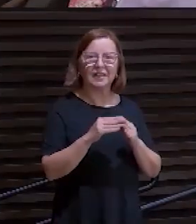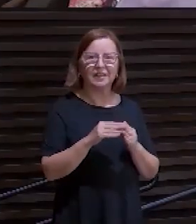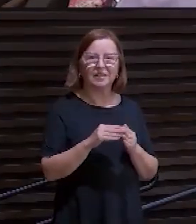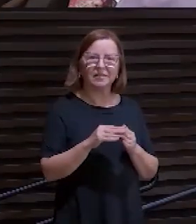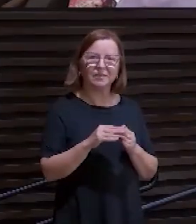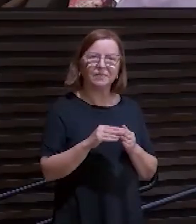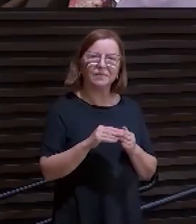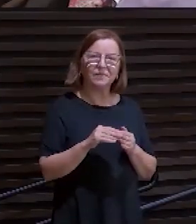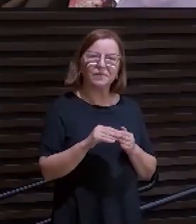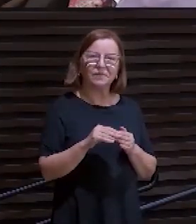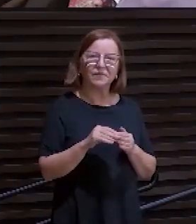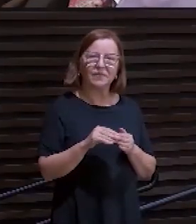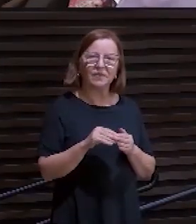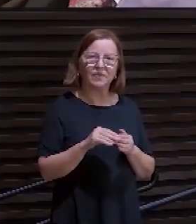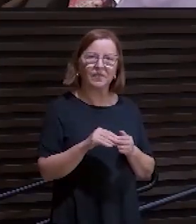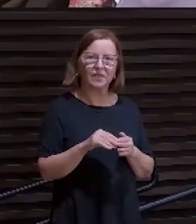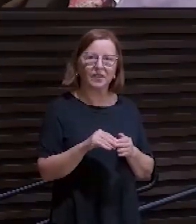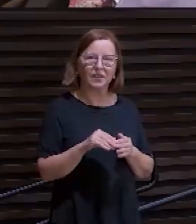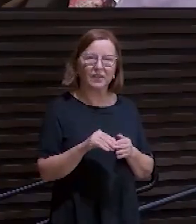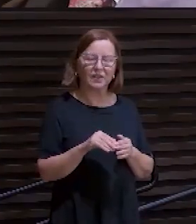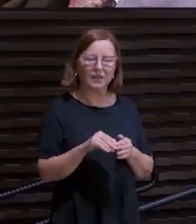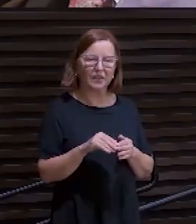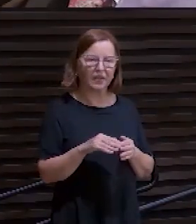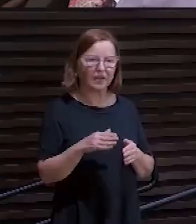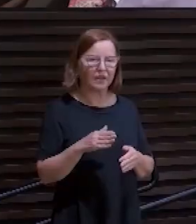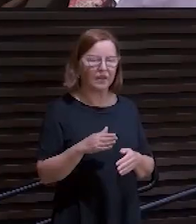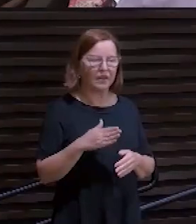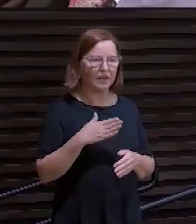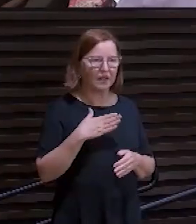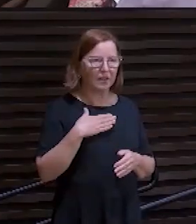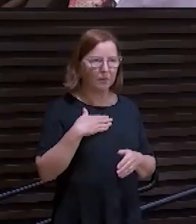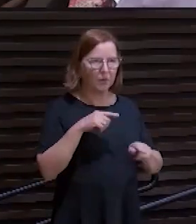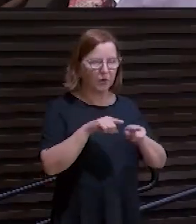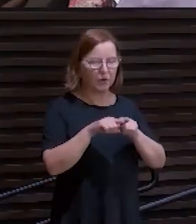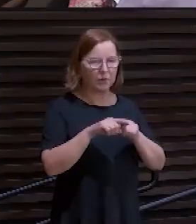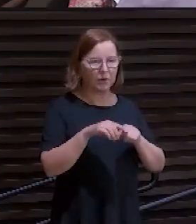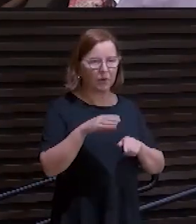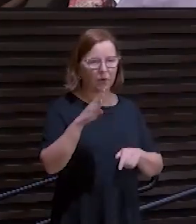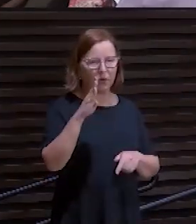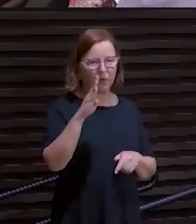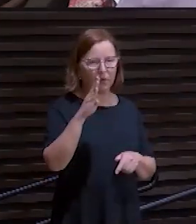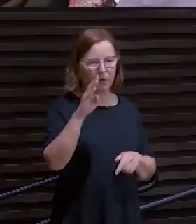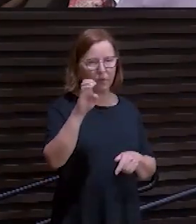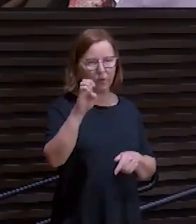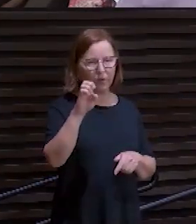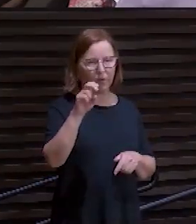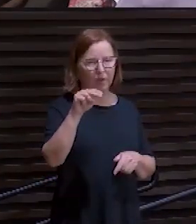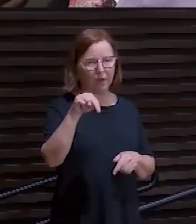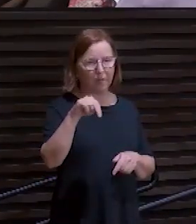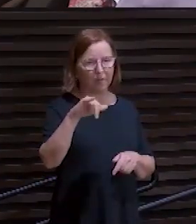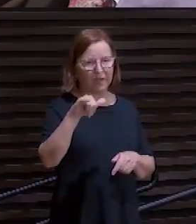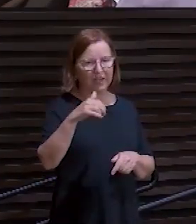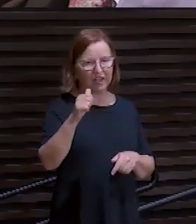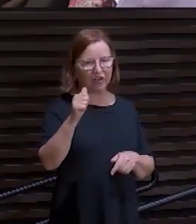vós mesmos, e meu irmão Benjamim vê também que sou eu mesmo quem vos fala.